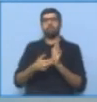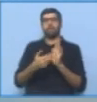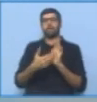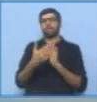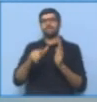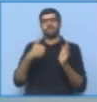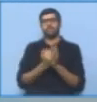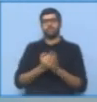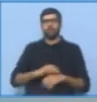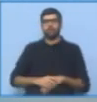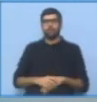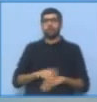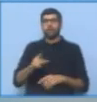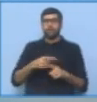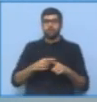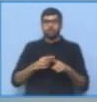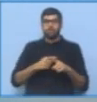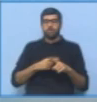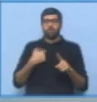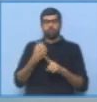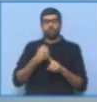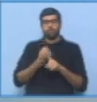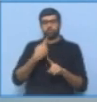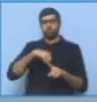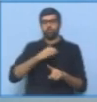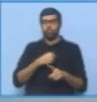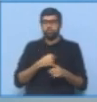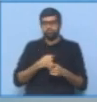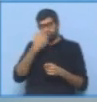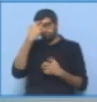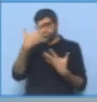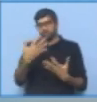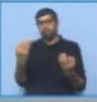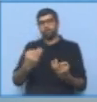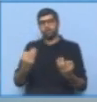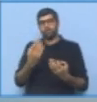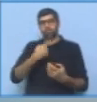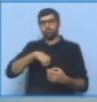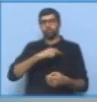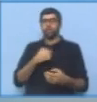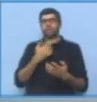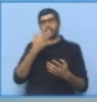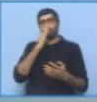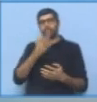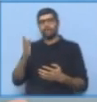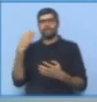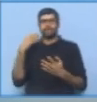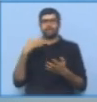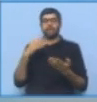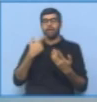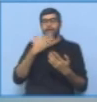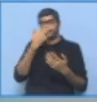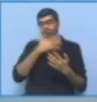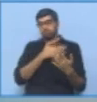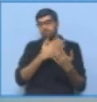Ou seja, e é muito interessante, tem sido um desafio que nós próprios nos temos surpreendido. Estamos também a ensaiá-lo e estamos a ser surpreendidos